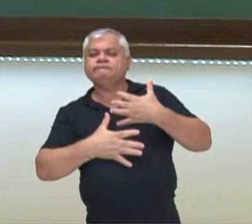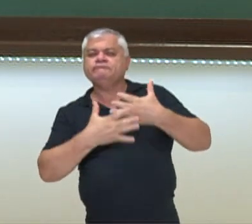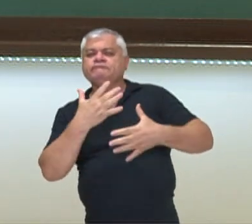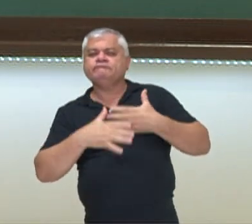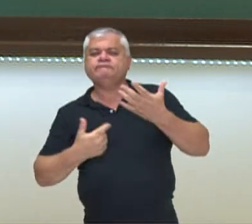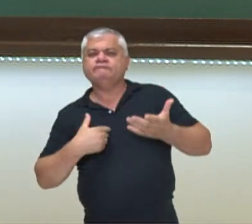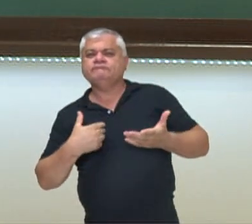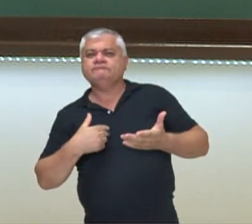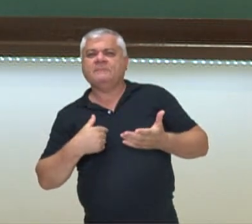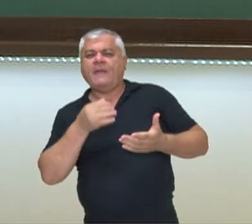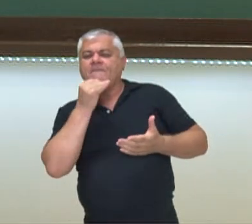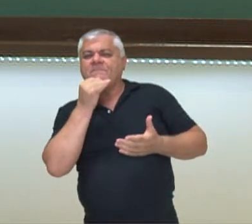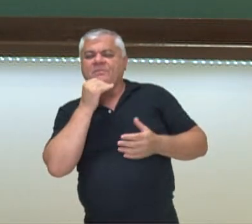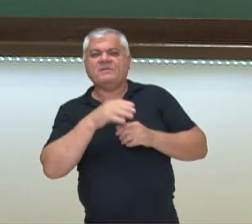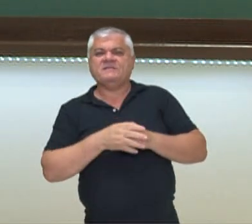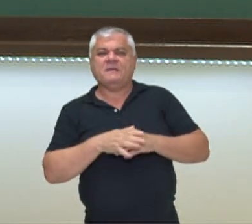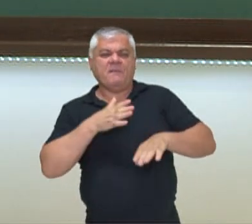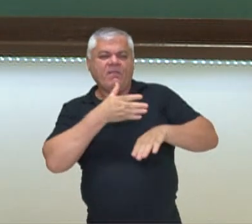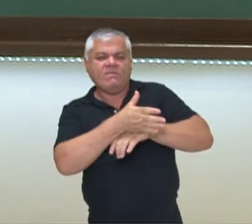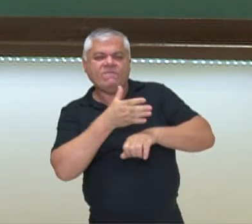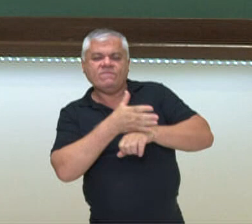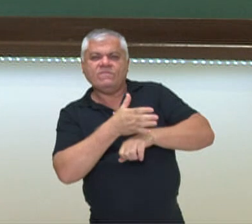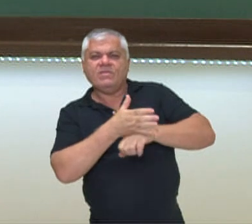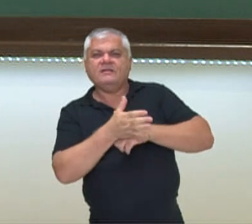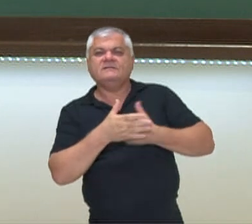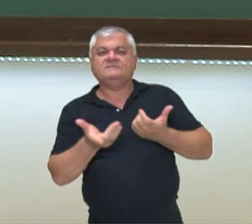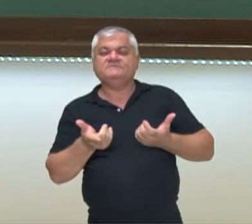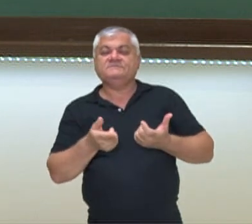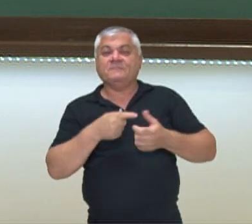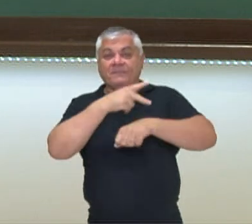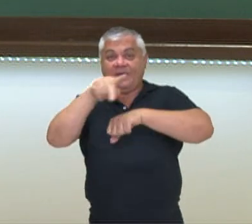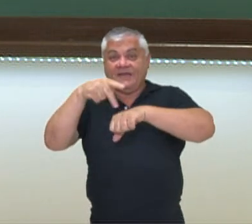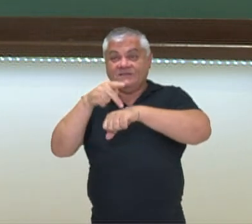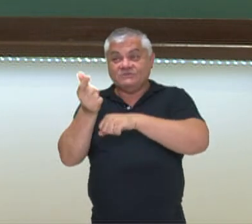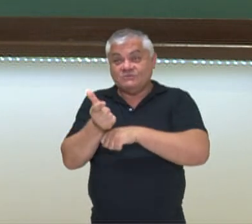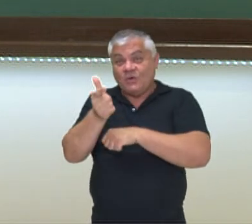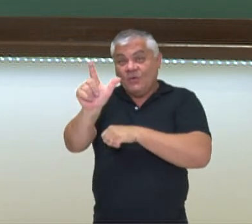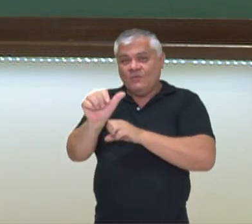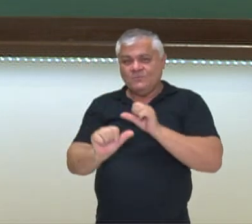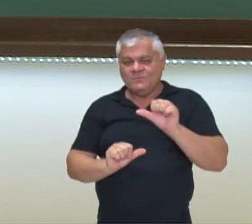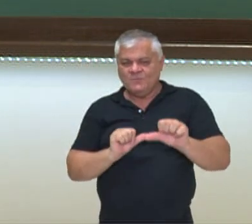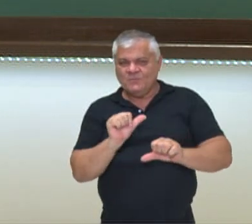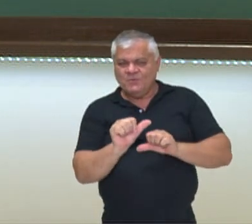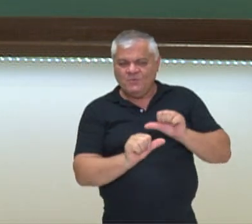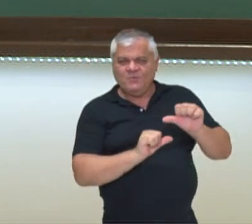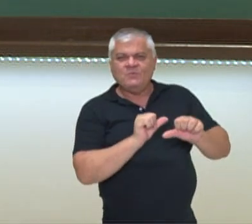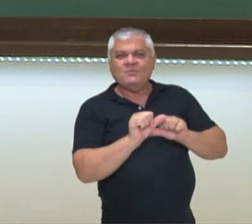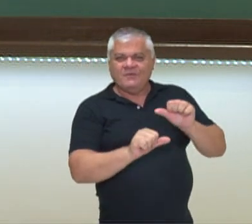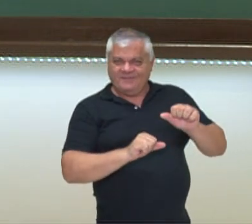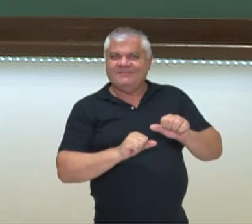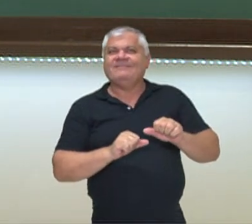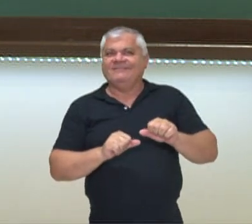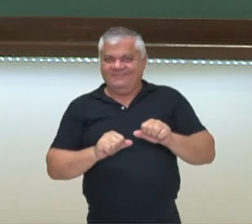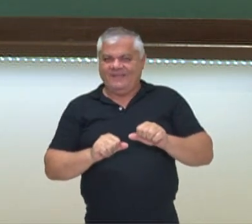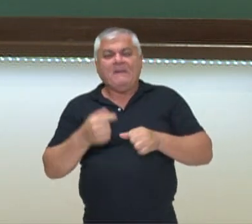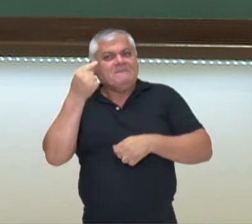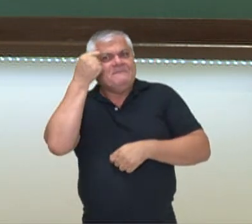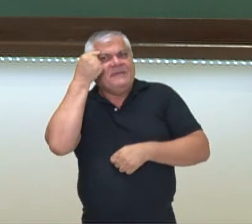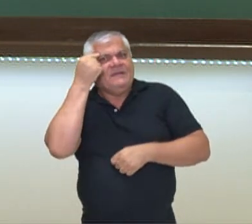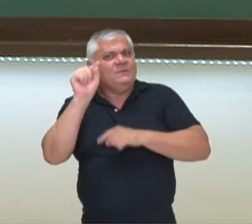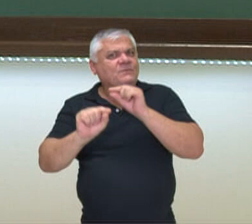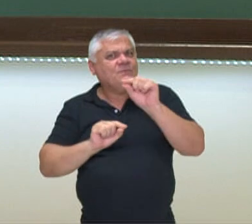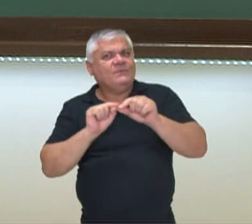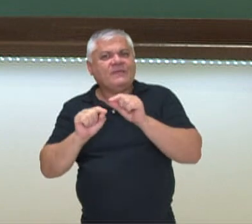A interferência estrangeira significa que eles embasaram muitas modificações em outros países, pensando que